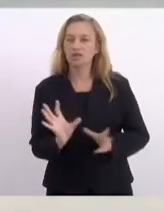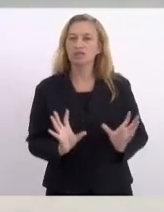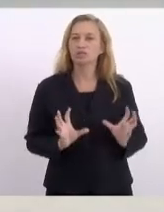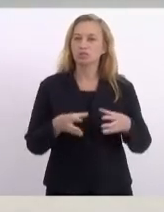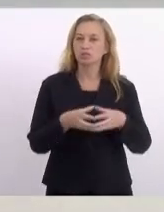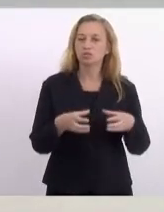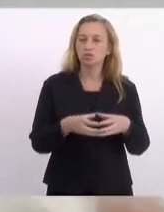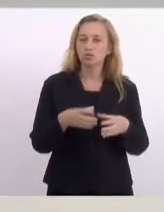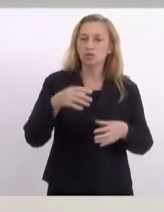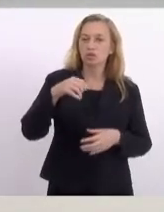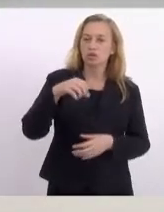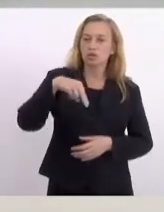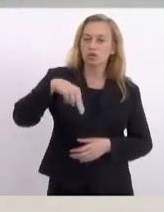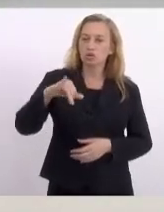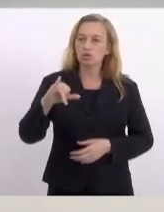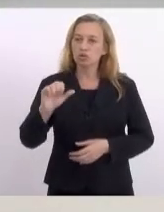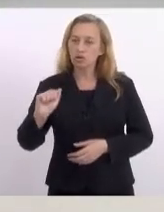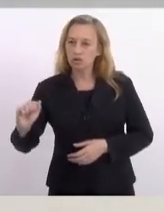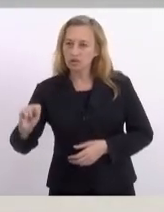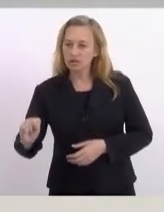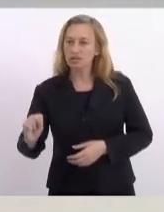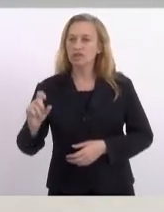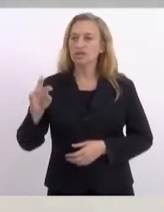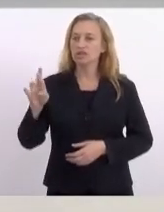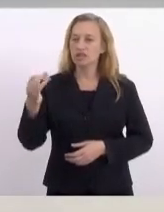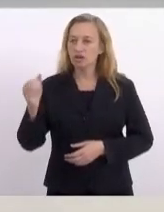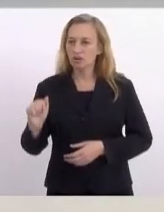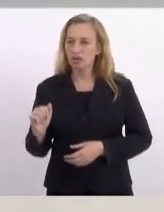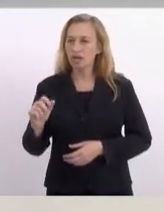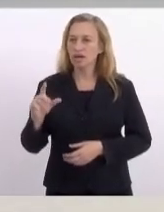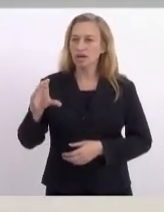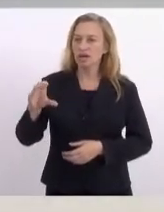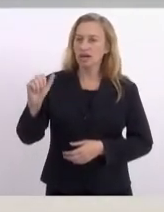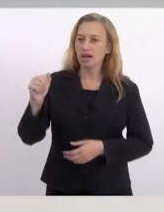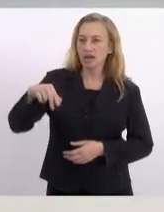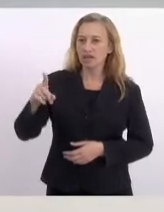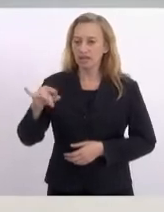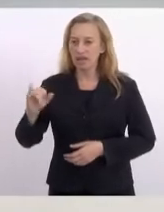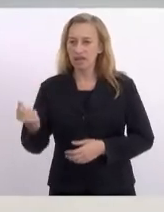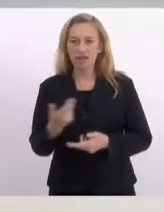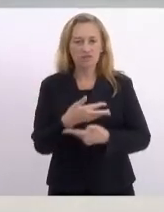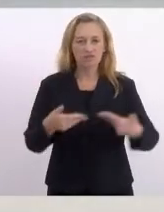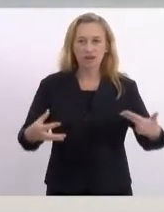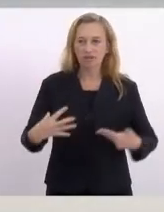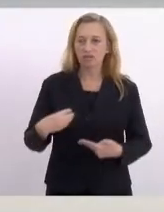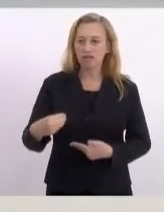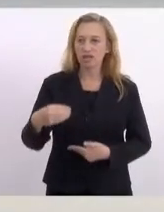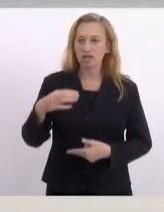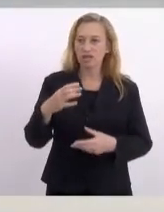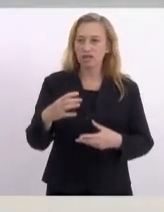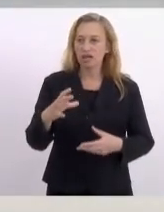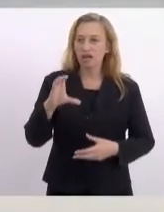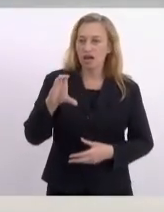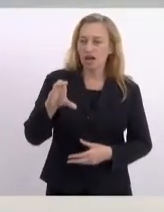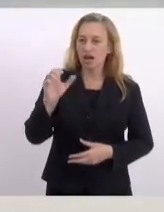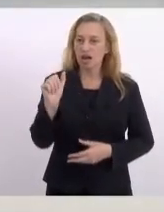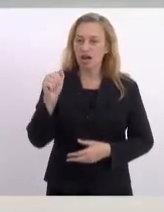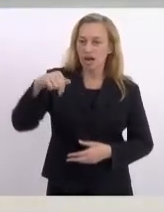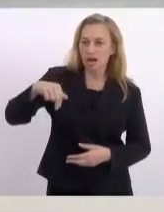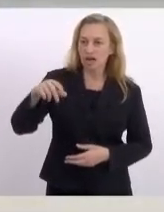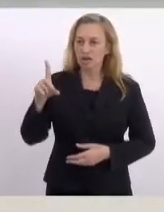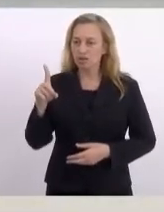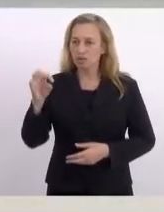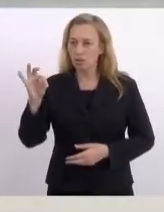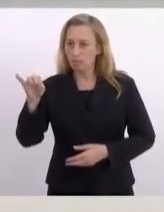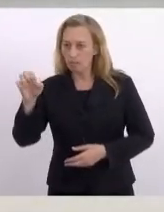das Candeias e tendo, né, inúmeros filhos iniciados no candomblé. Filhos que o orixá entregou